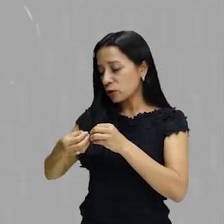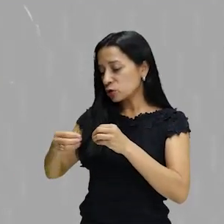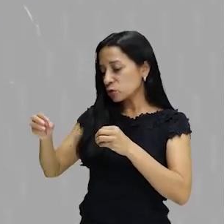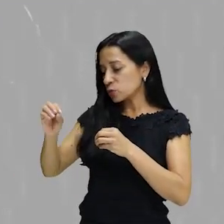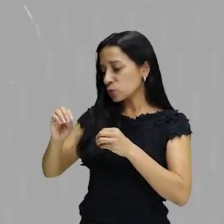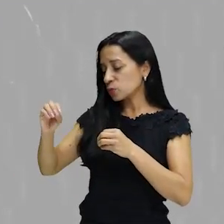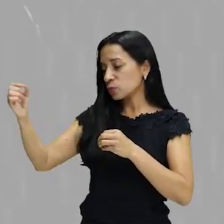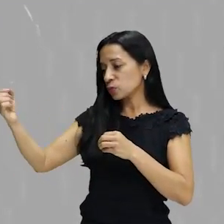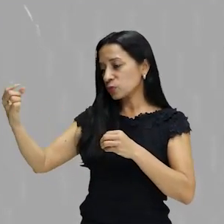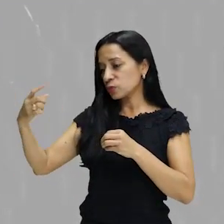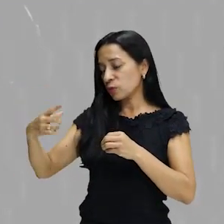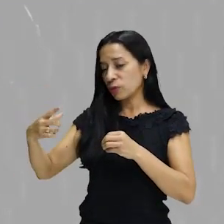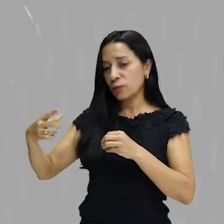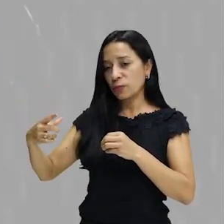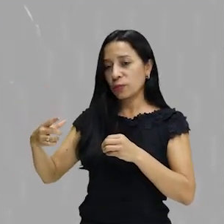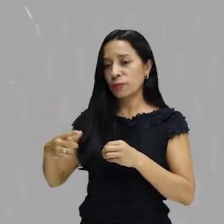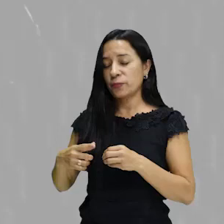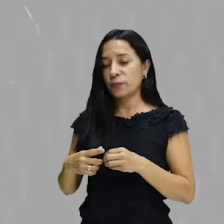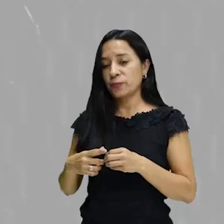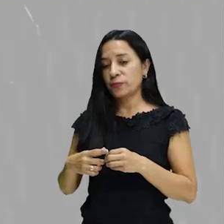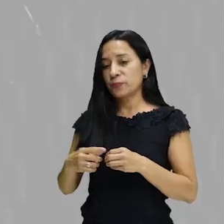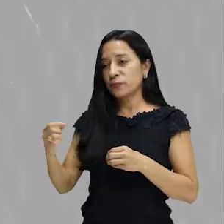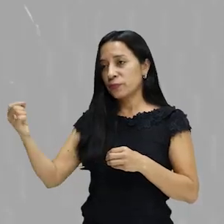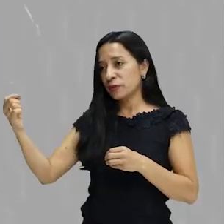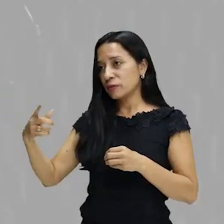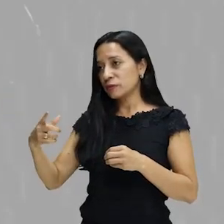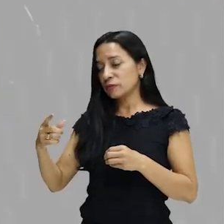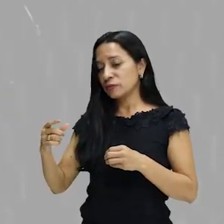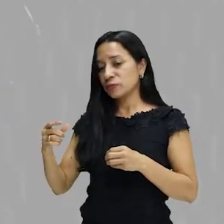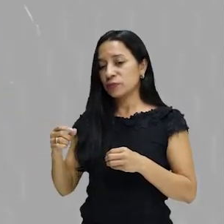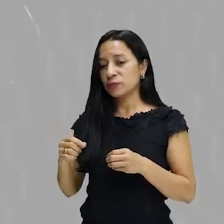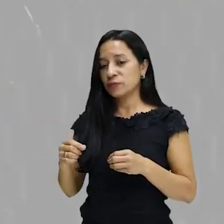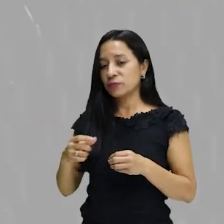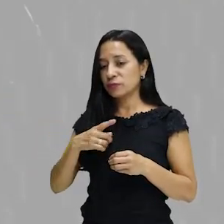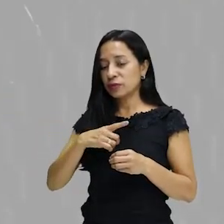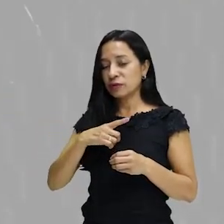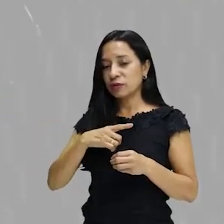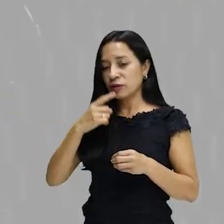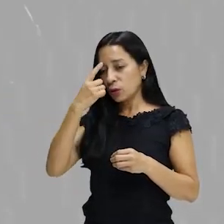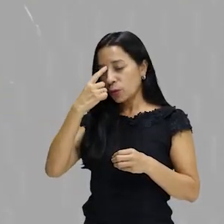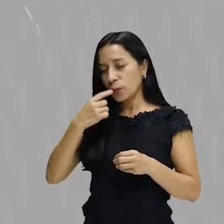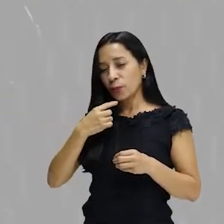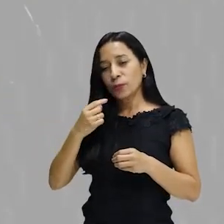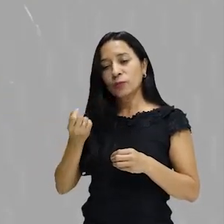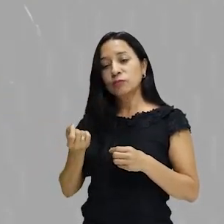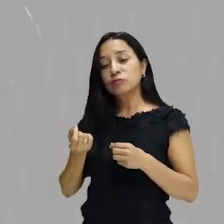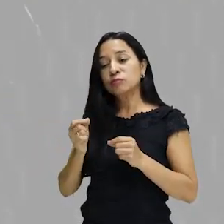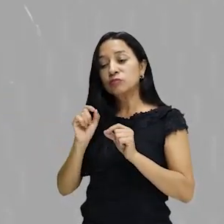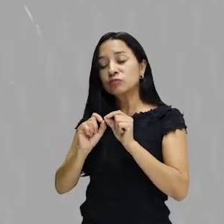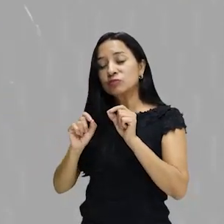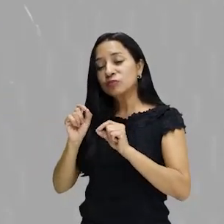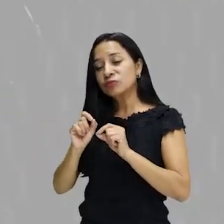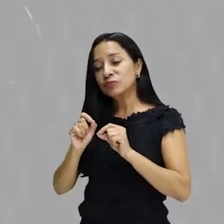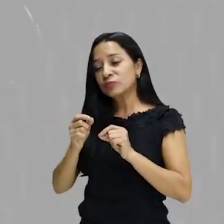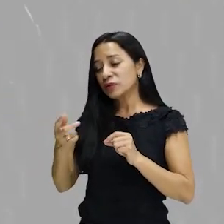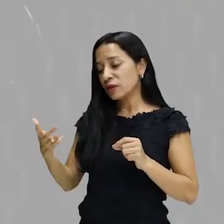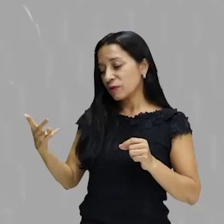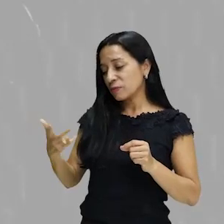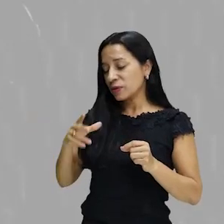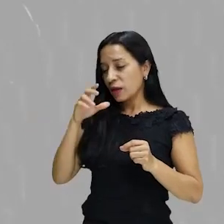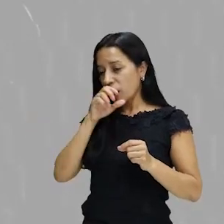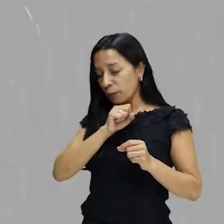está próximo ao periélio, ele vai passar com uma velocidade